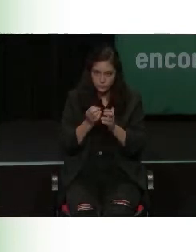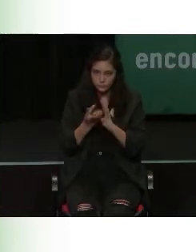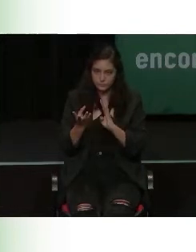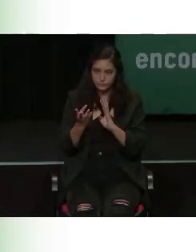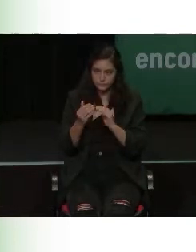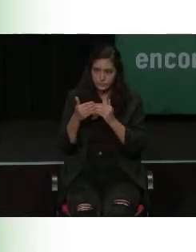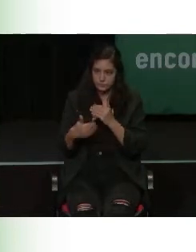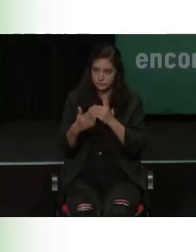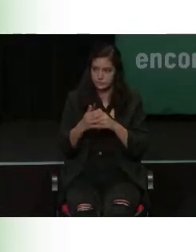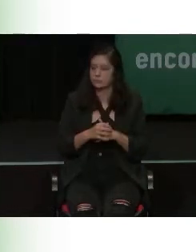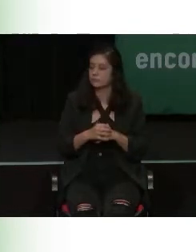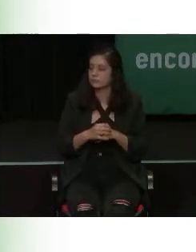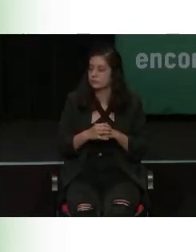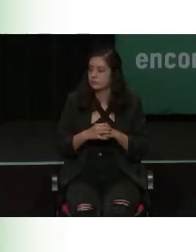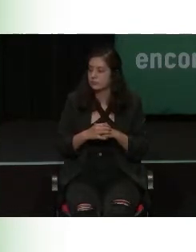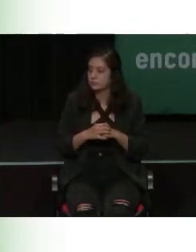explicar.